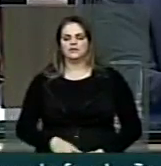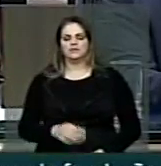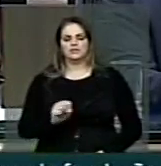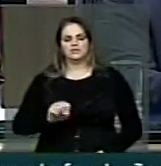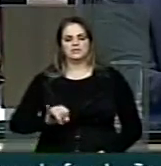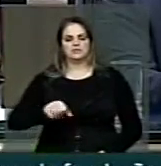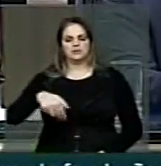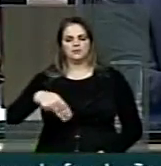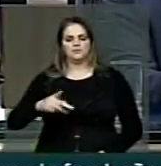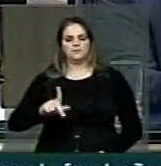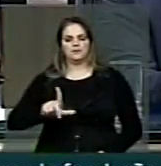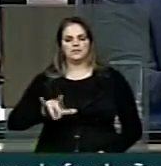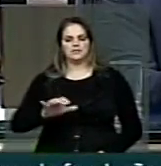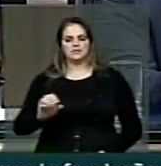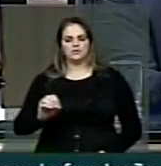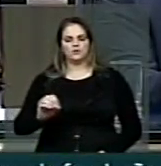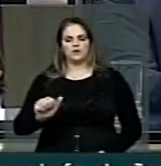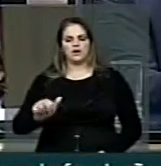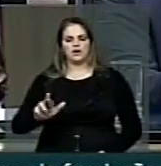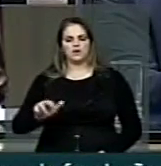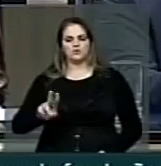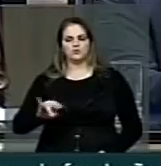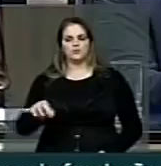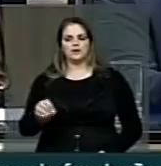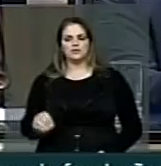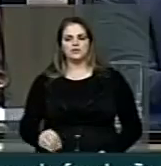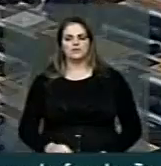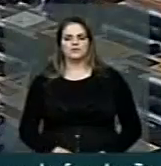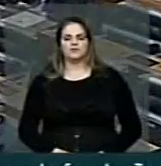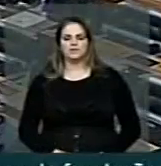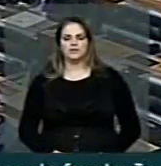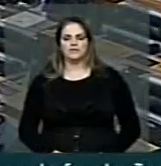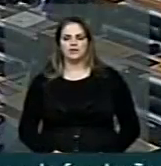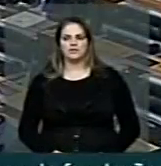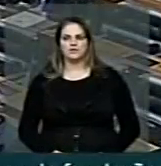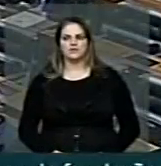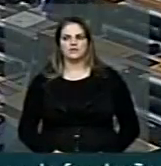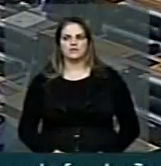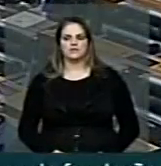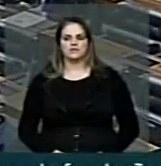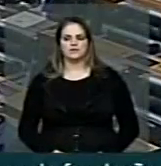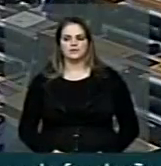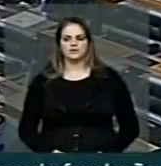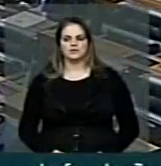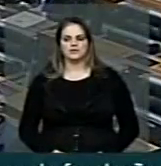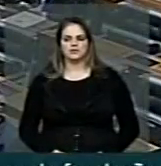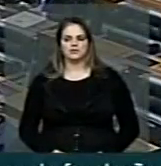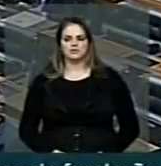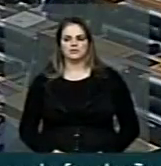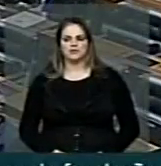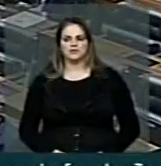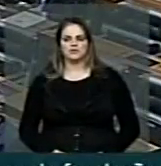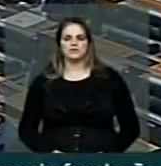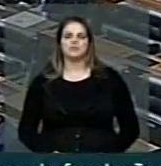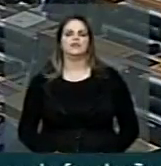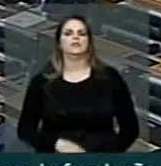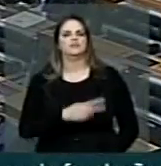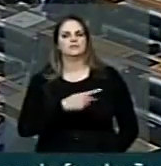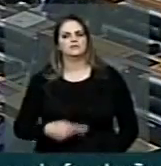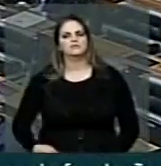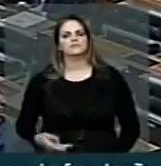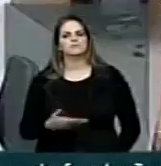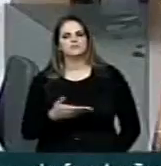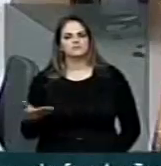Simplício Araújo, que é do PPS do Maranhão. Senhora Presidente, senhoras e